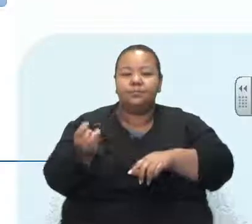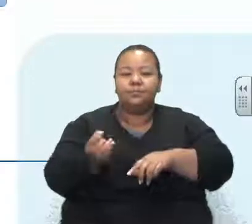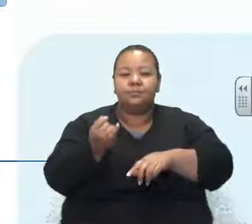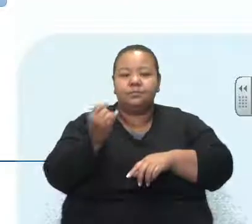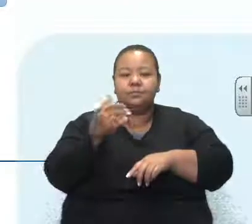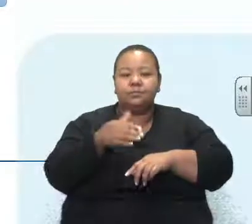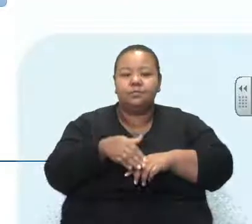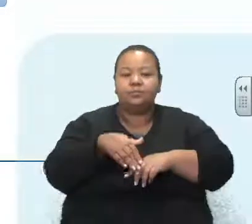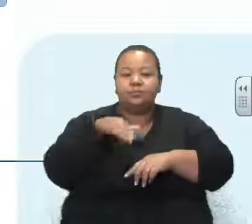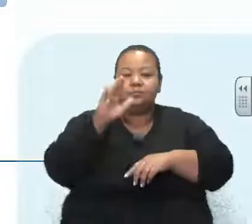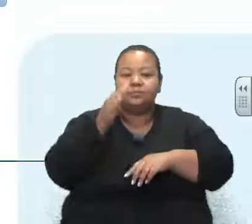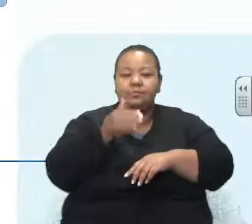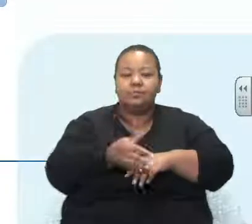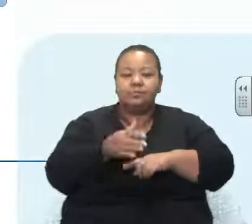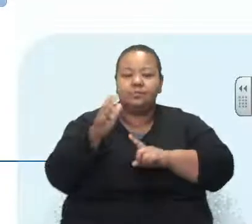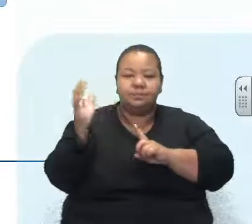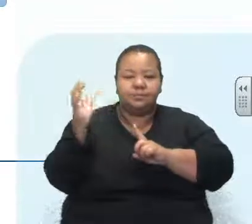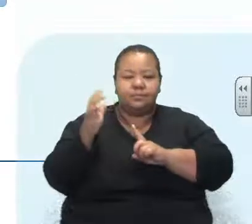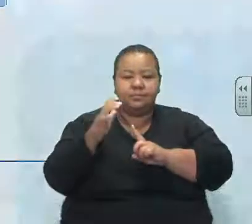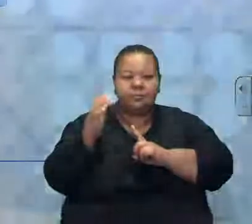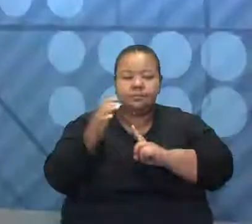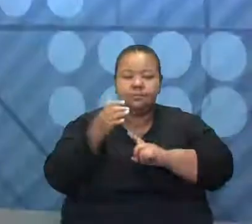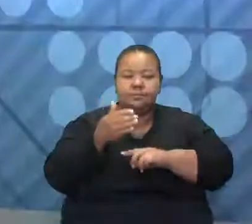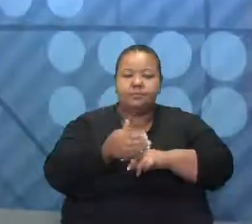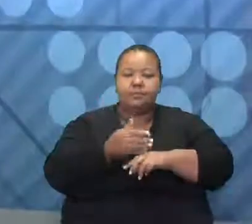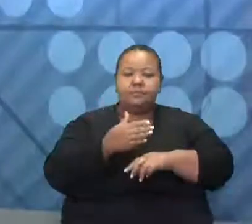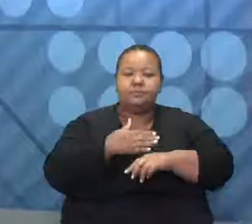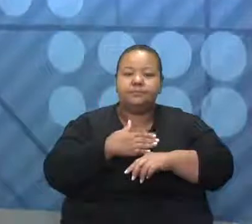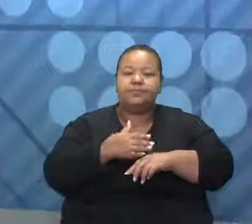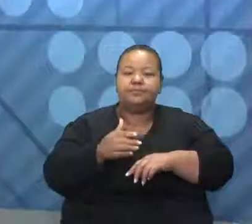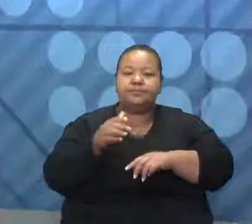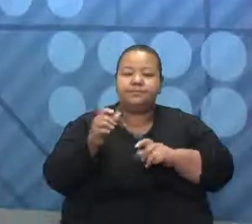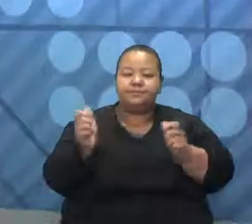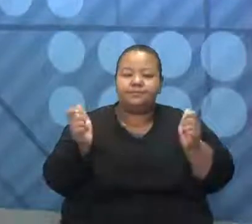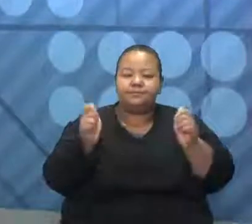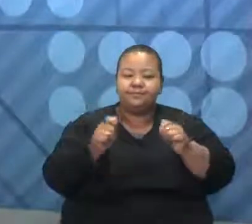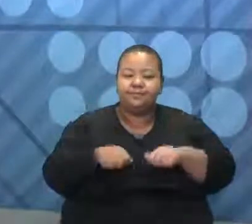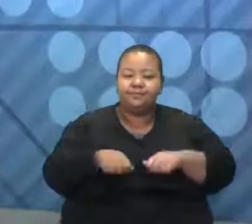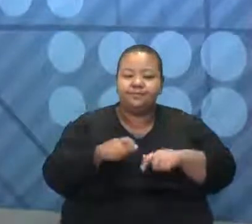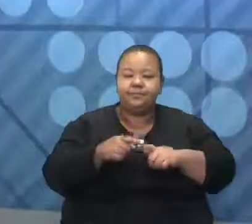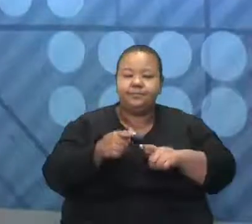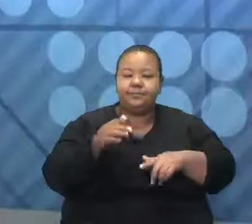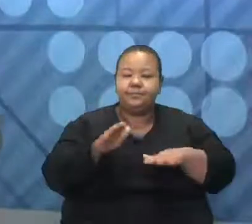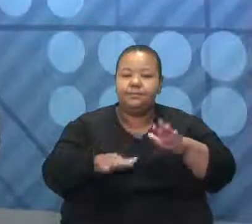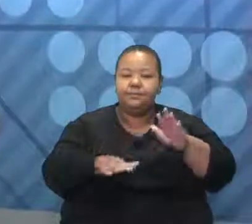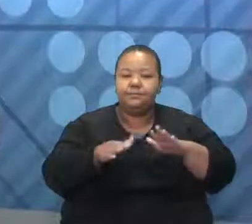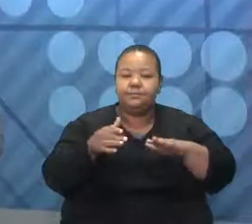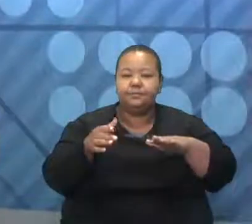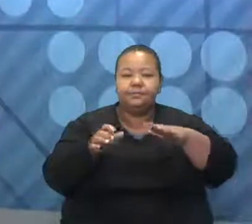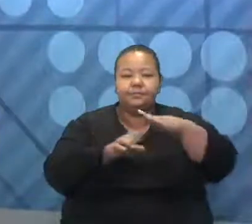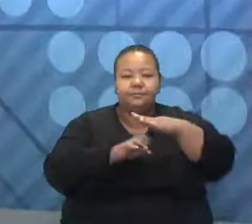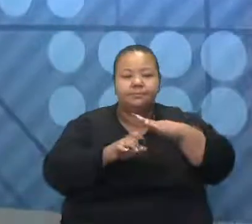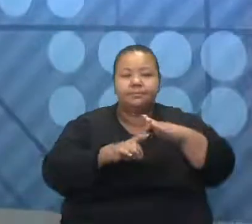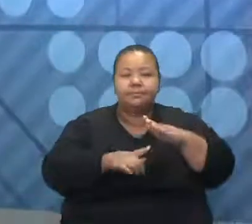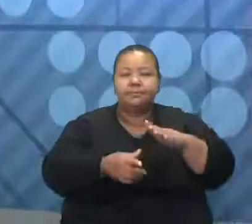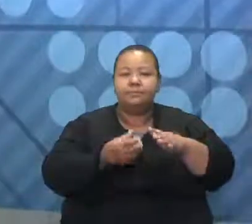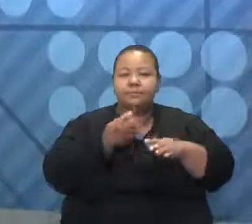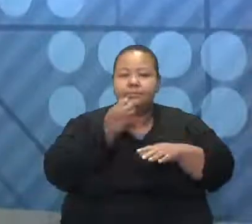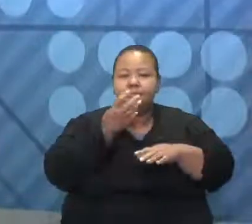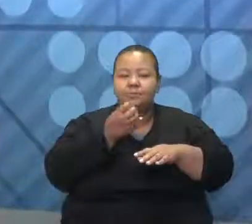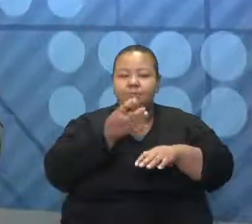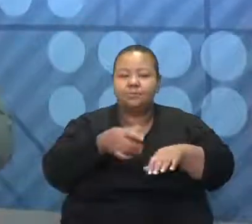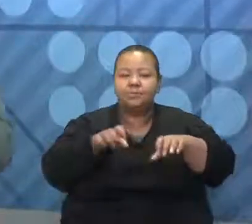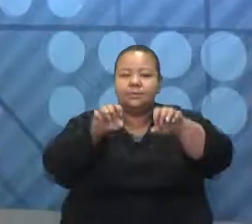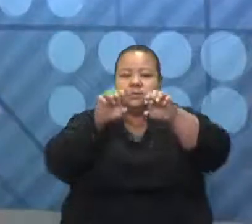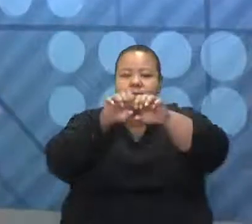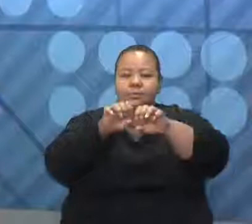um dos que mais impacta na minha eficiência, porque às vezes a empresa tem uma boa